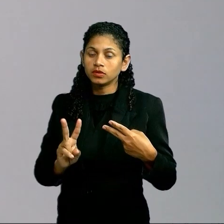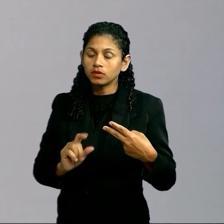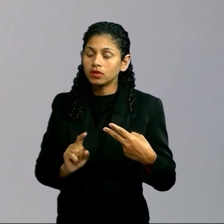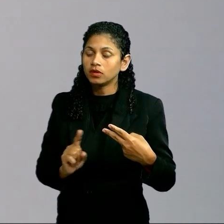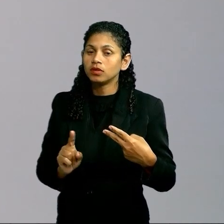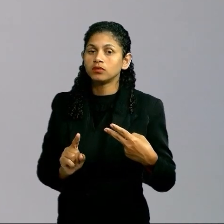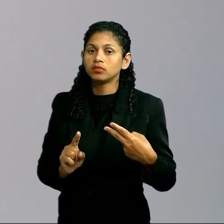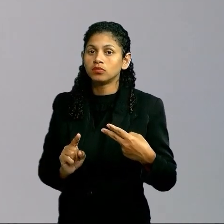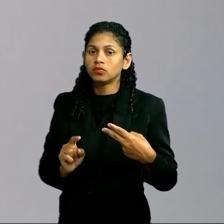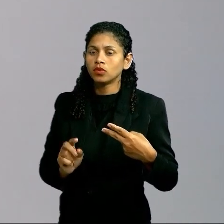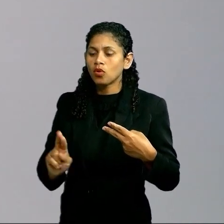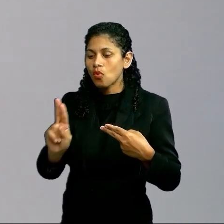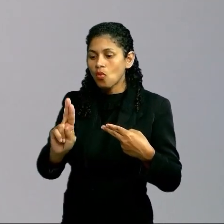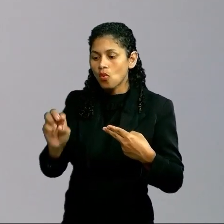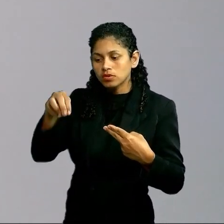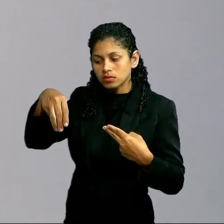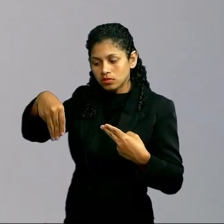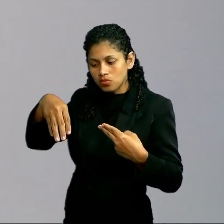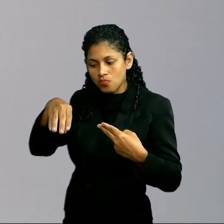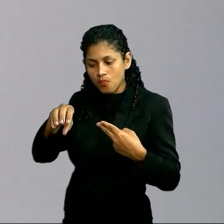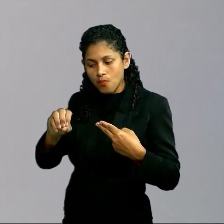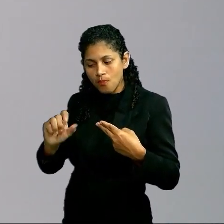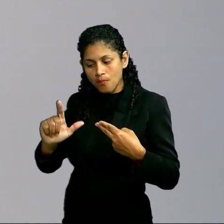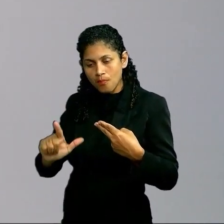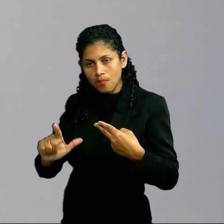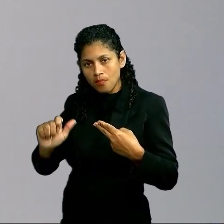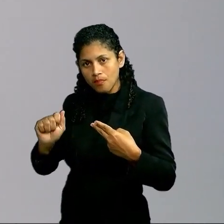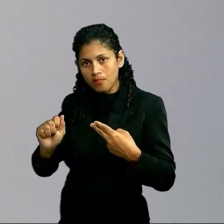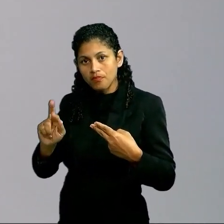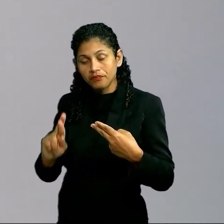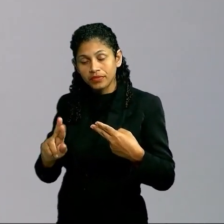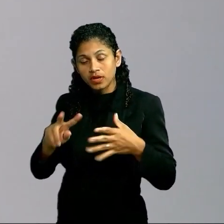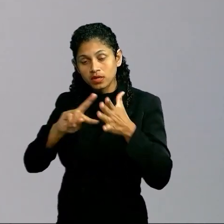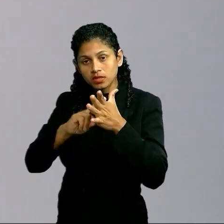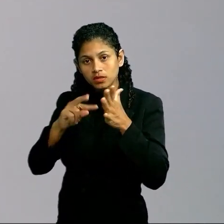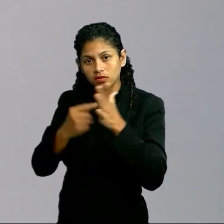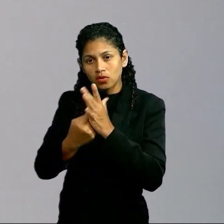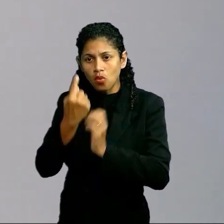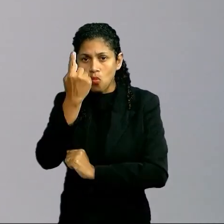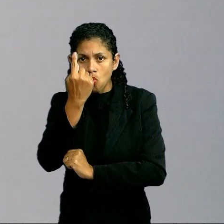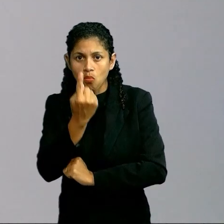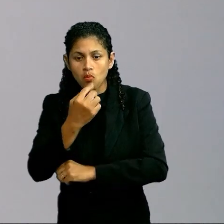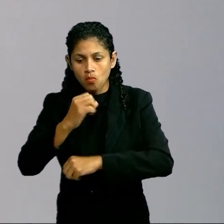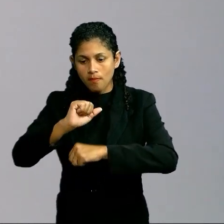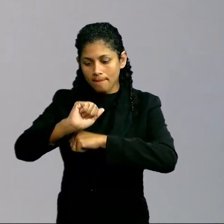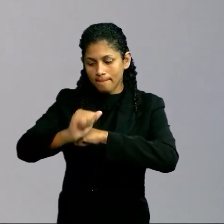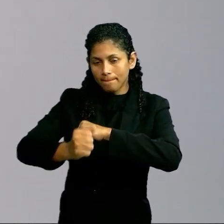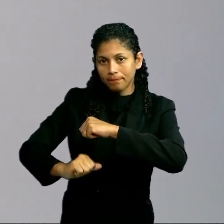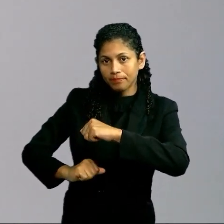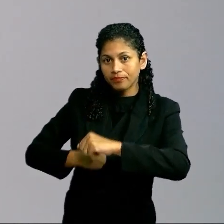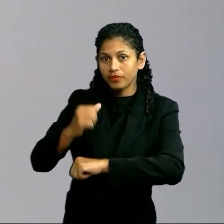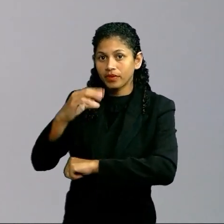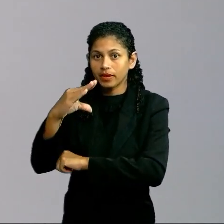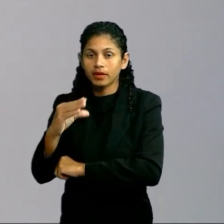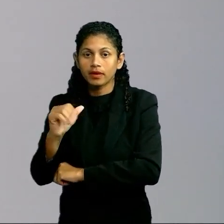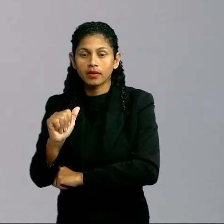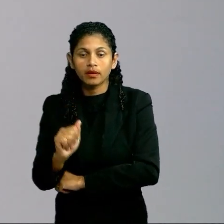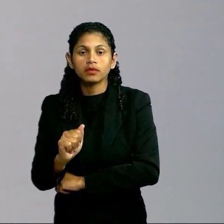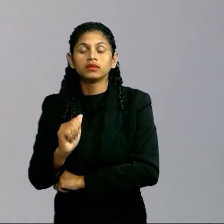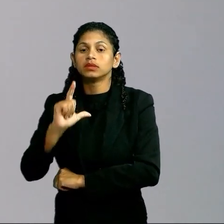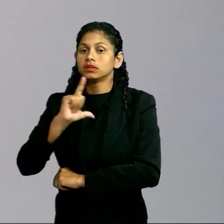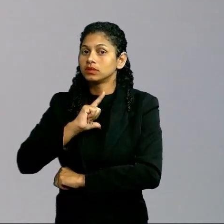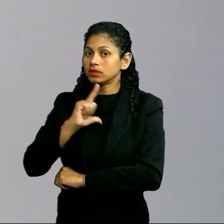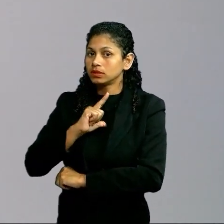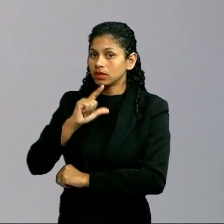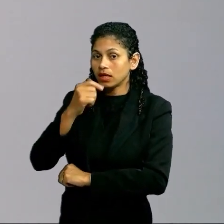molar, aí significa, por exemplo, que um átomo de carbono ele possui 12 gramas a cada 1 mol. Então,